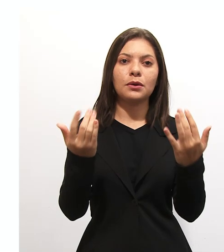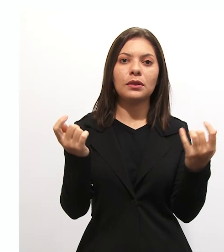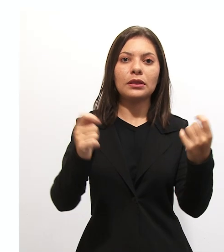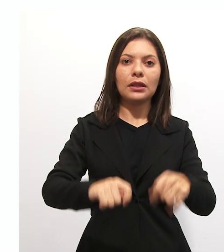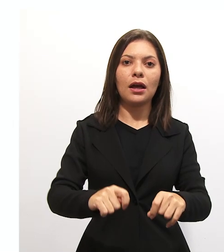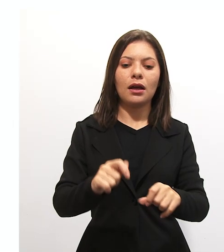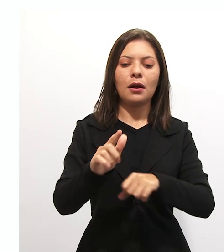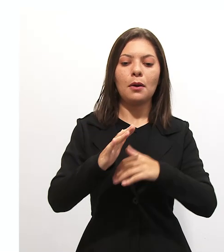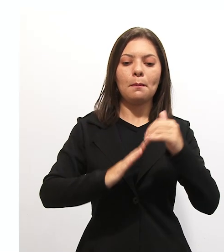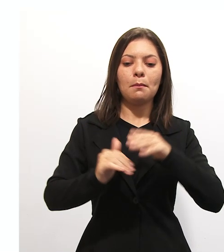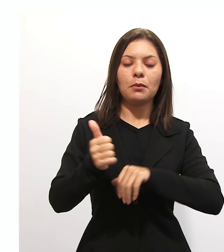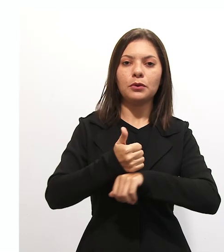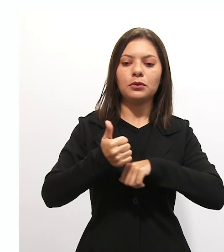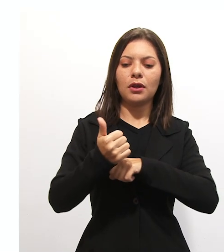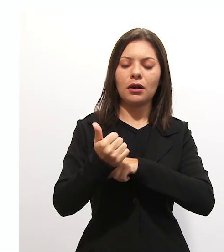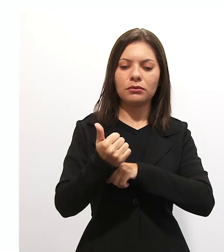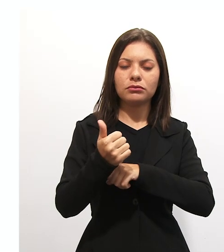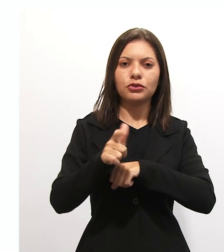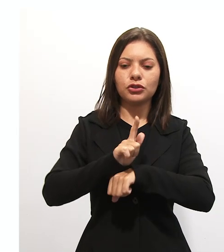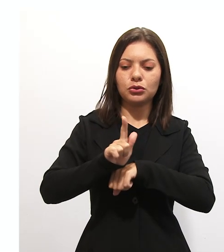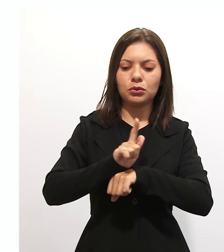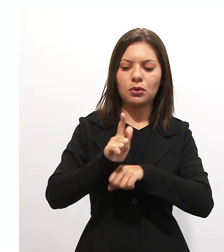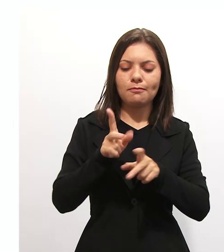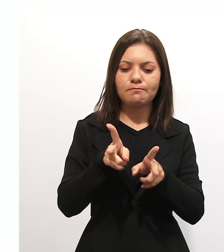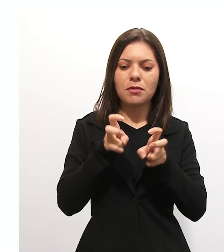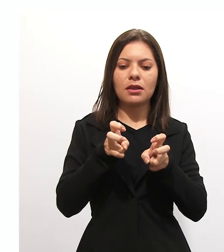e oportunidades de melhoria.